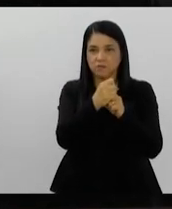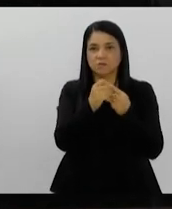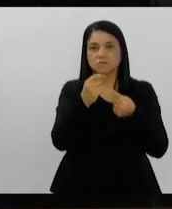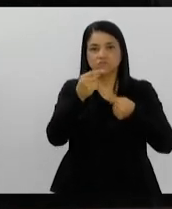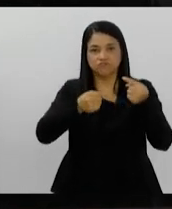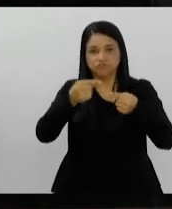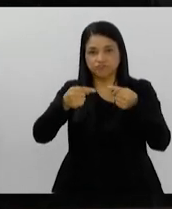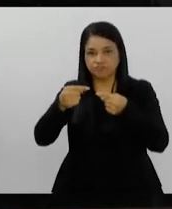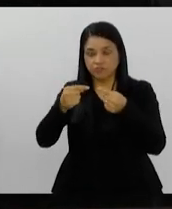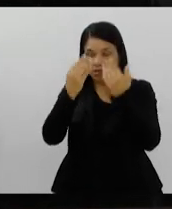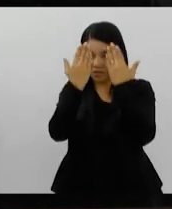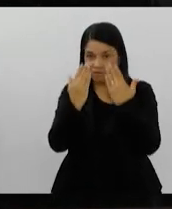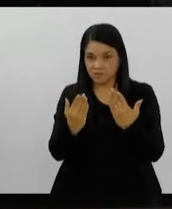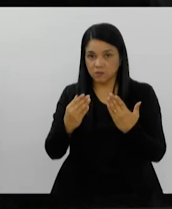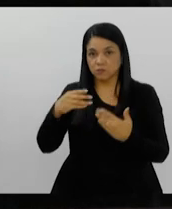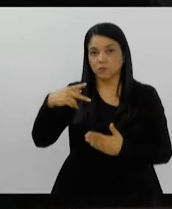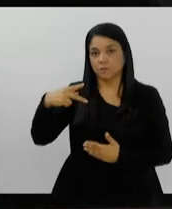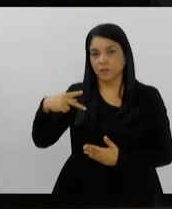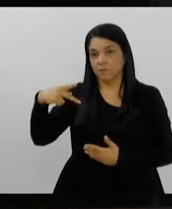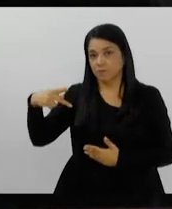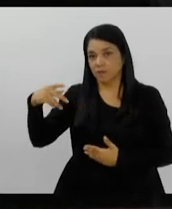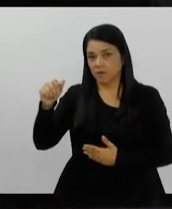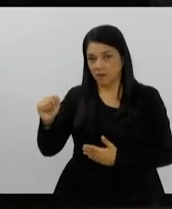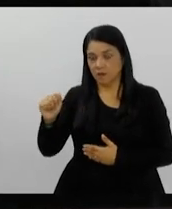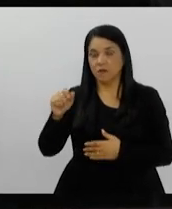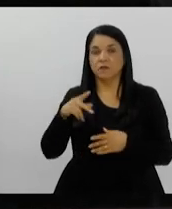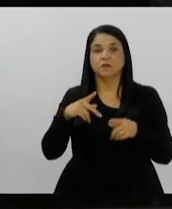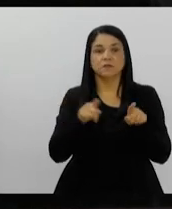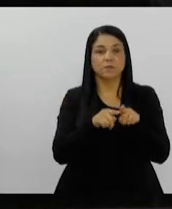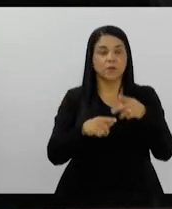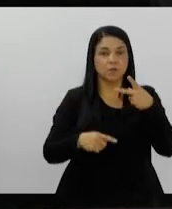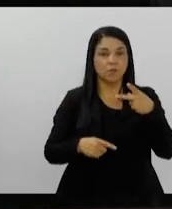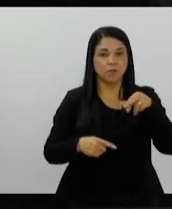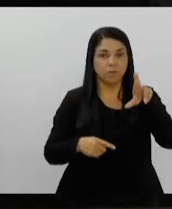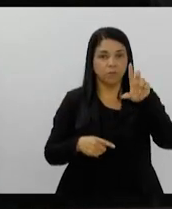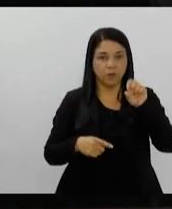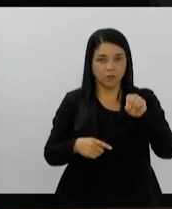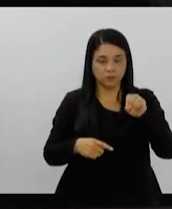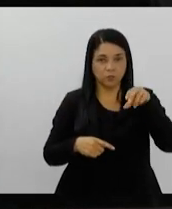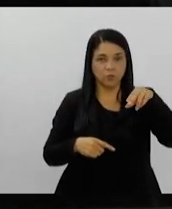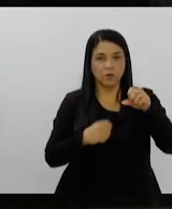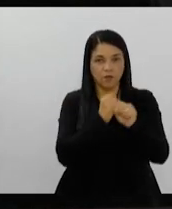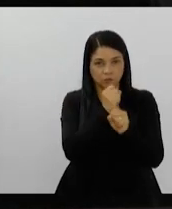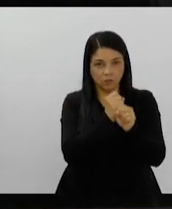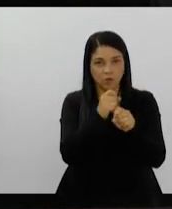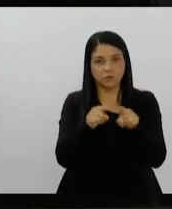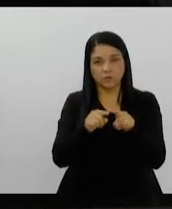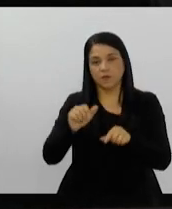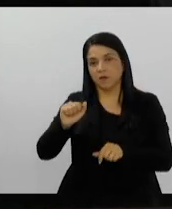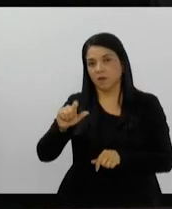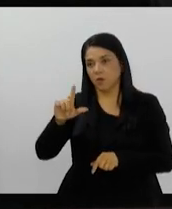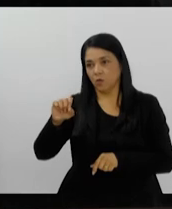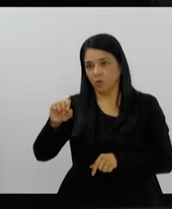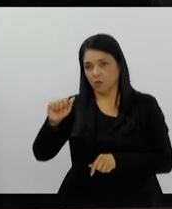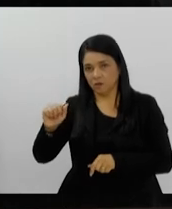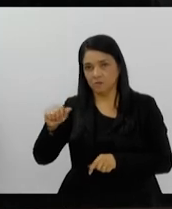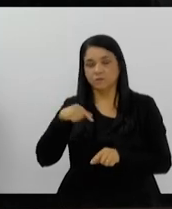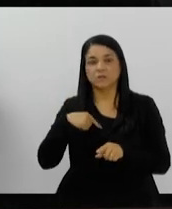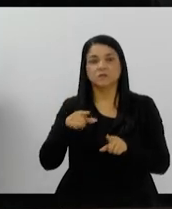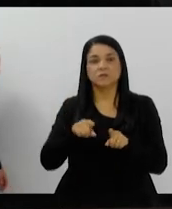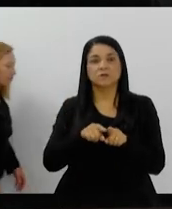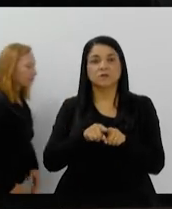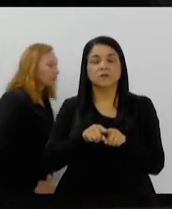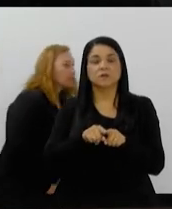debatemos a revisão do PPA, o Plano Plurianual, e também a LOA. E a partir do esmiuçar